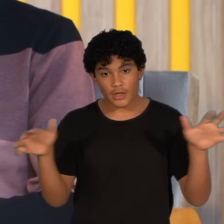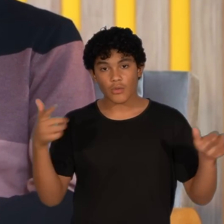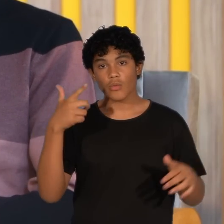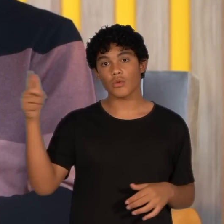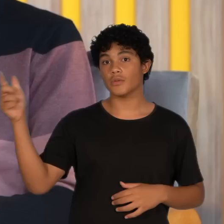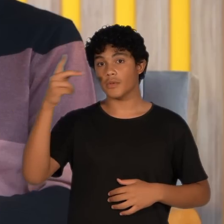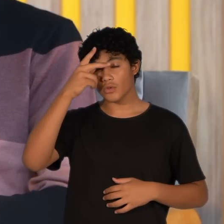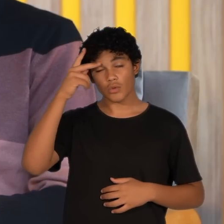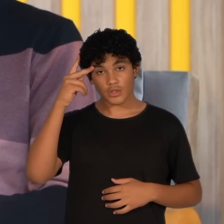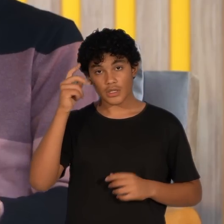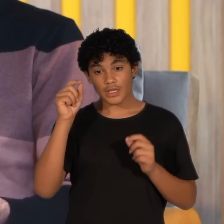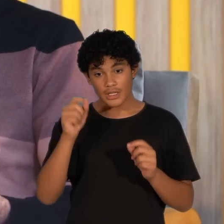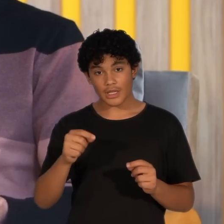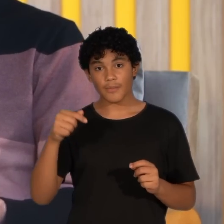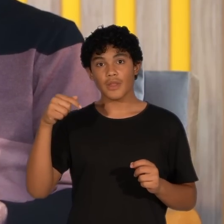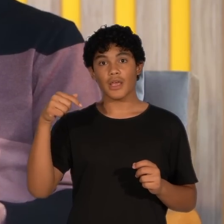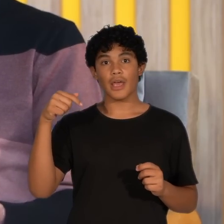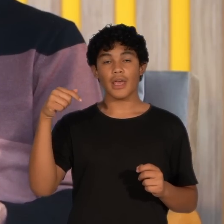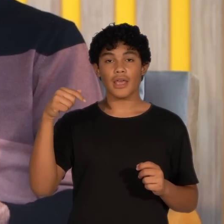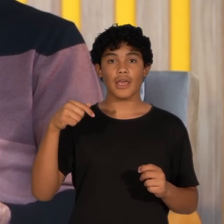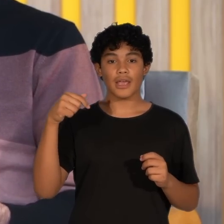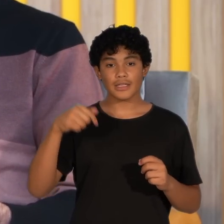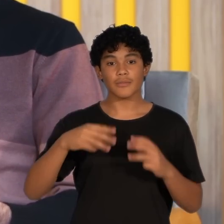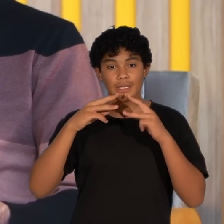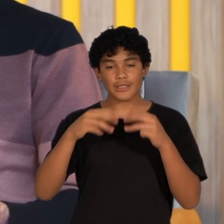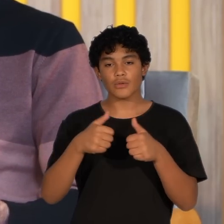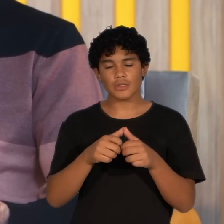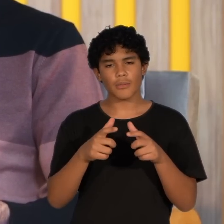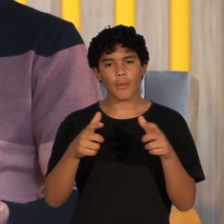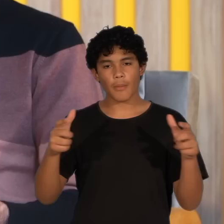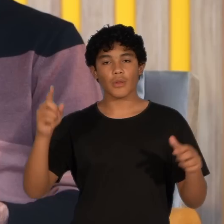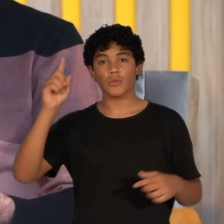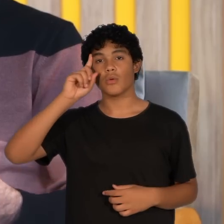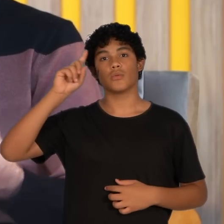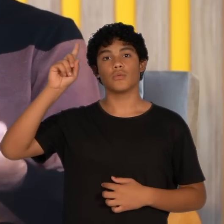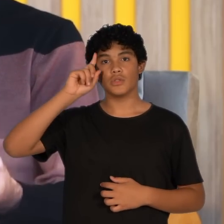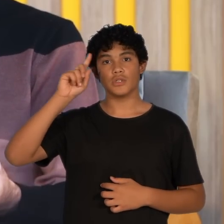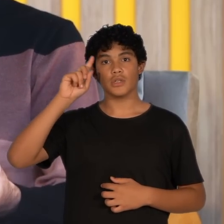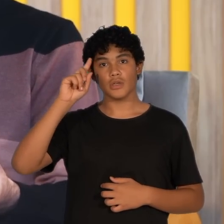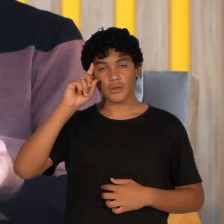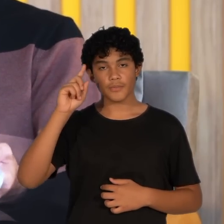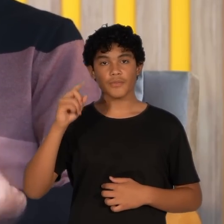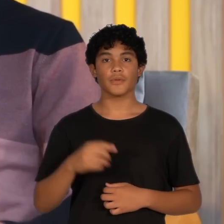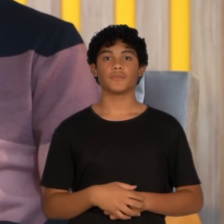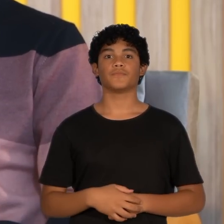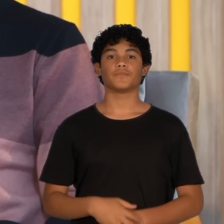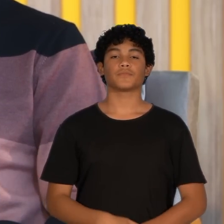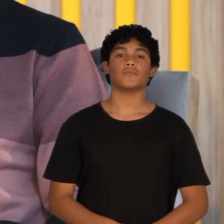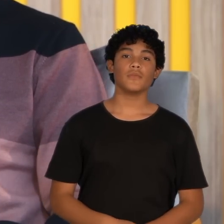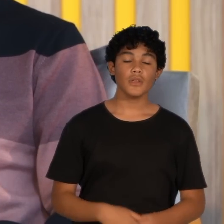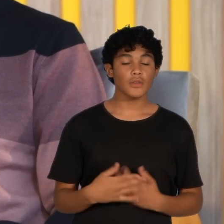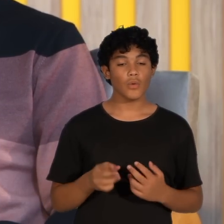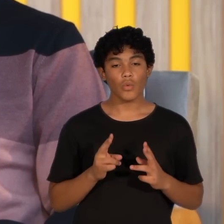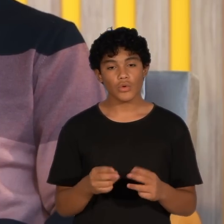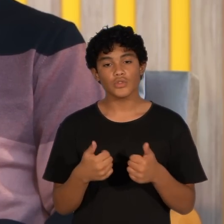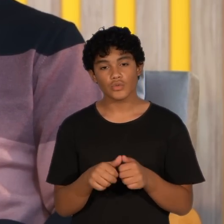compartilhar esse vídeo com outras pessoas, é que esse ministério está crescendo, crescendo para a honra e glória de Deus, e nós agradecemos você por ter abraçado também esse